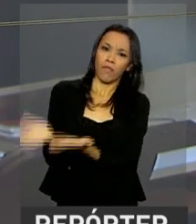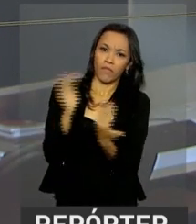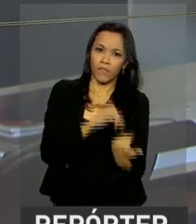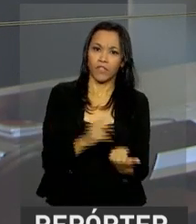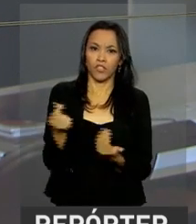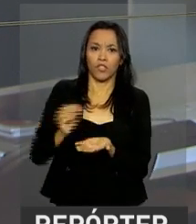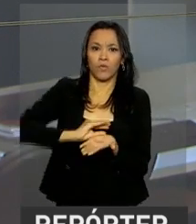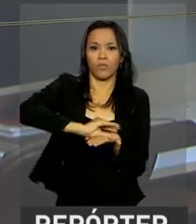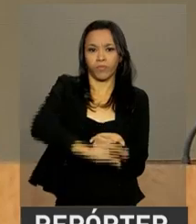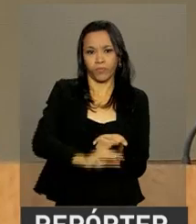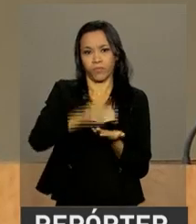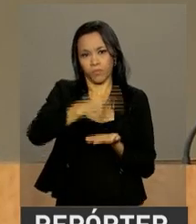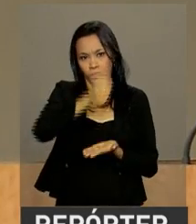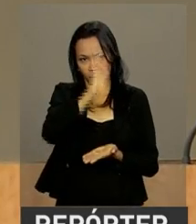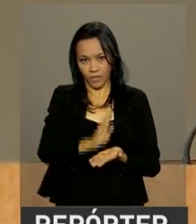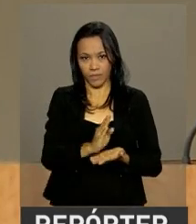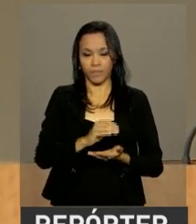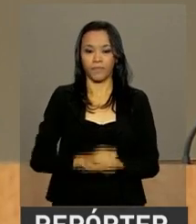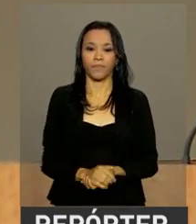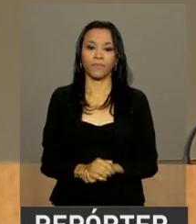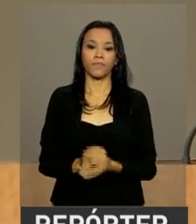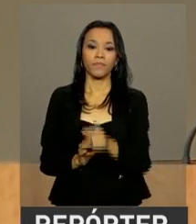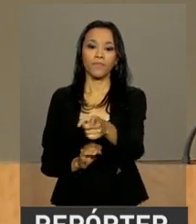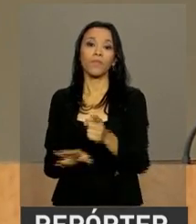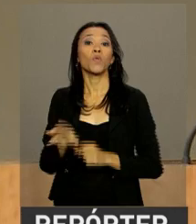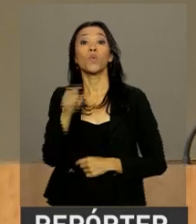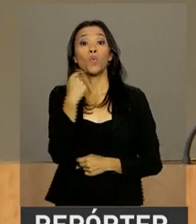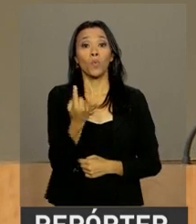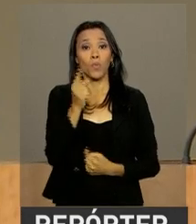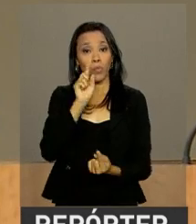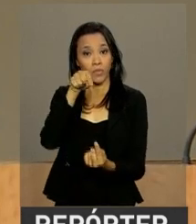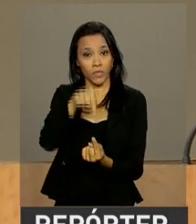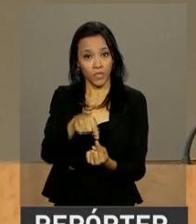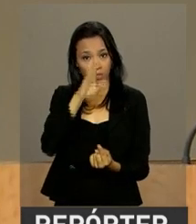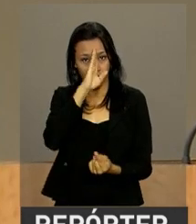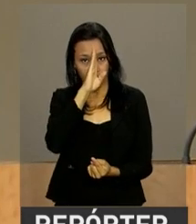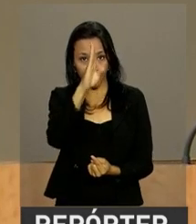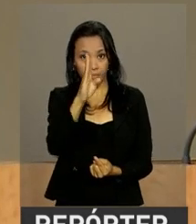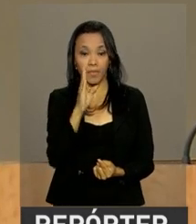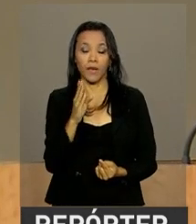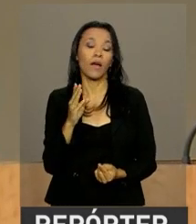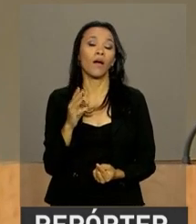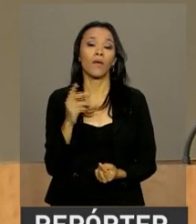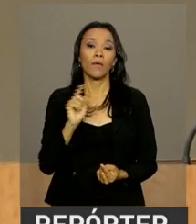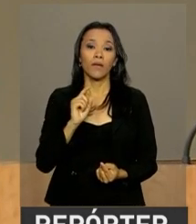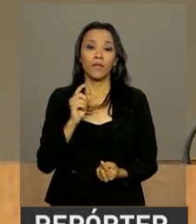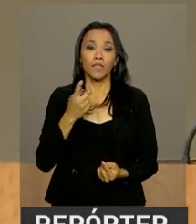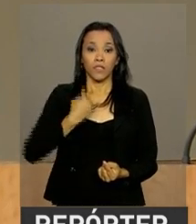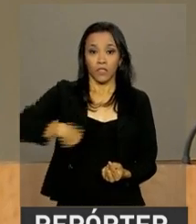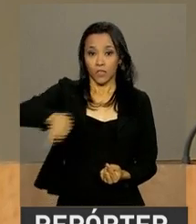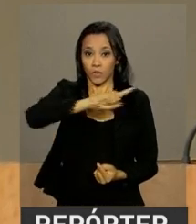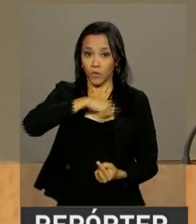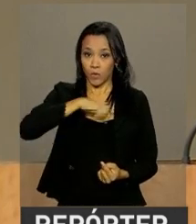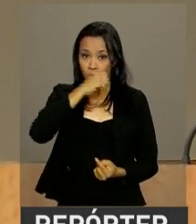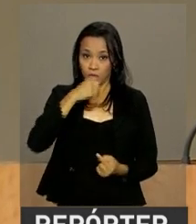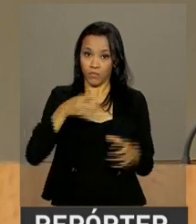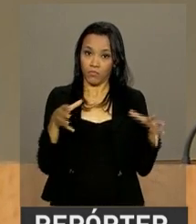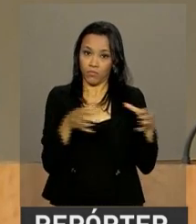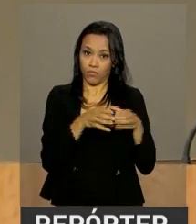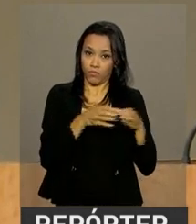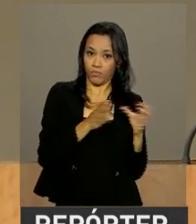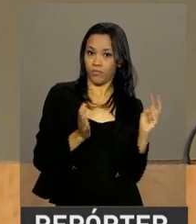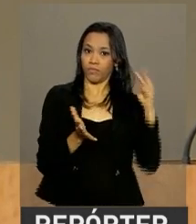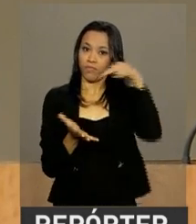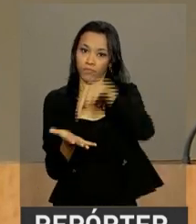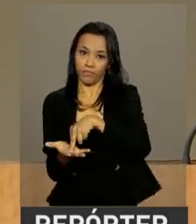estrangeiros. Um dos objetivos centrais da nossa presença no Japão, embora por